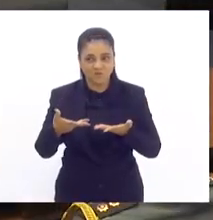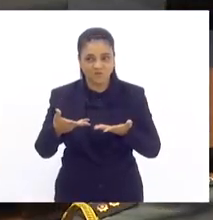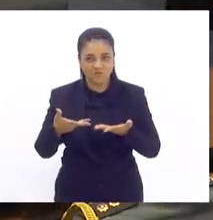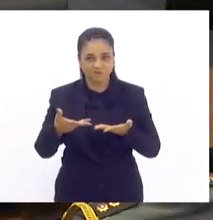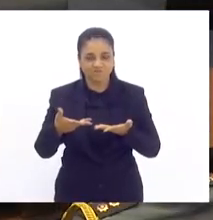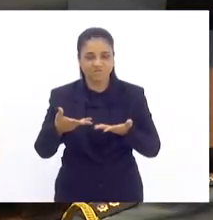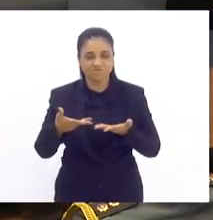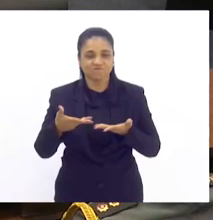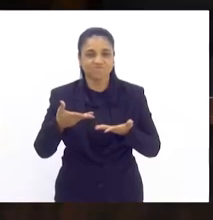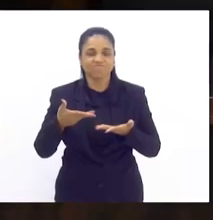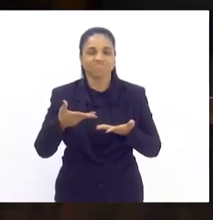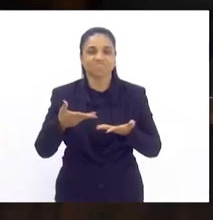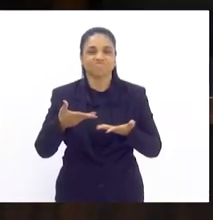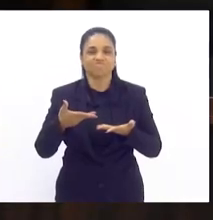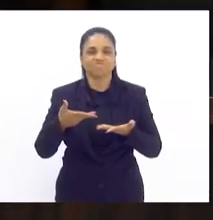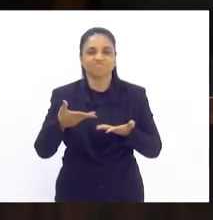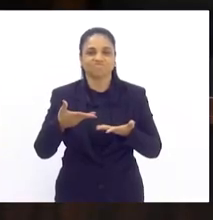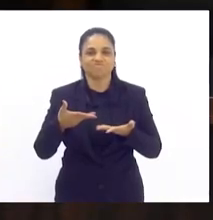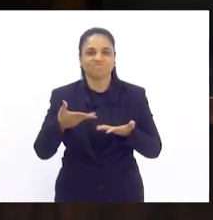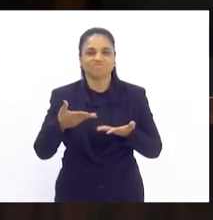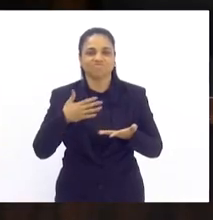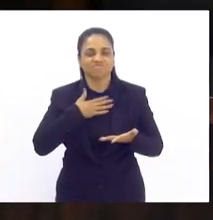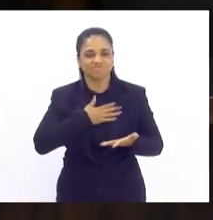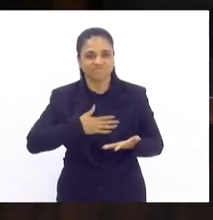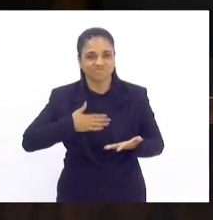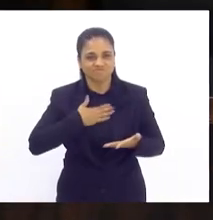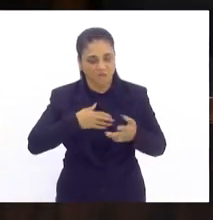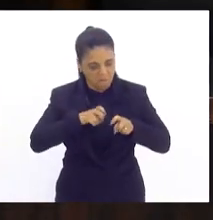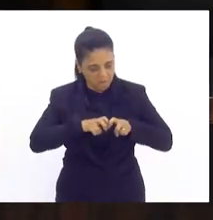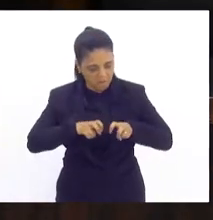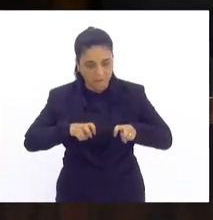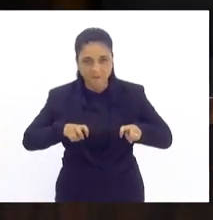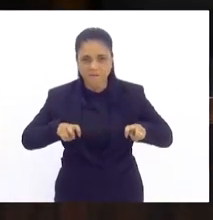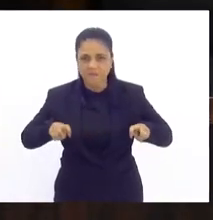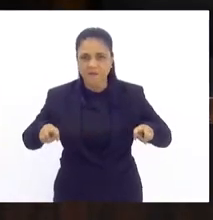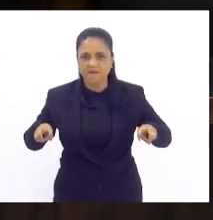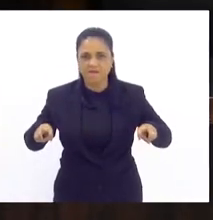Gostaria de convidar para compor a mesa